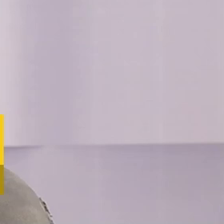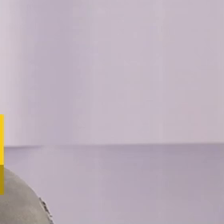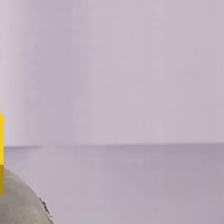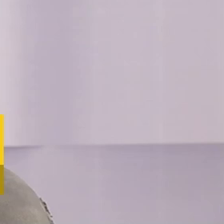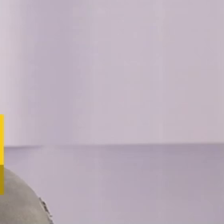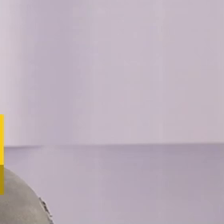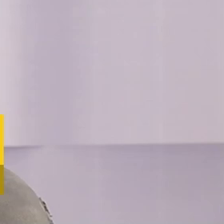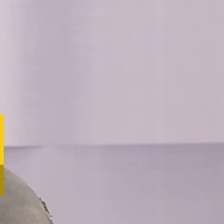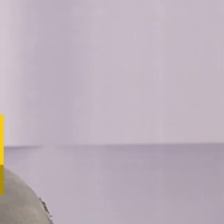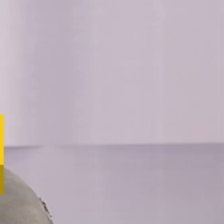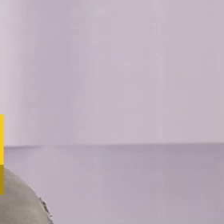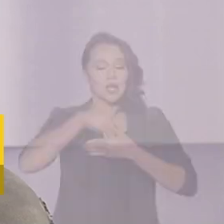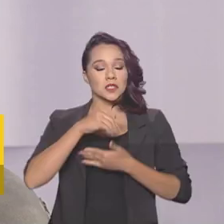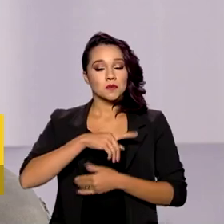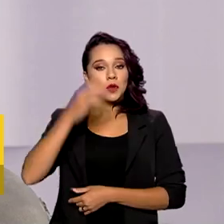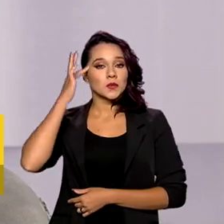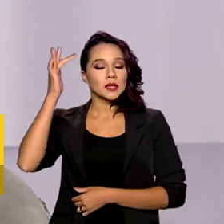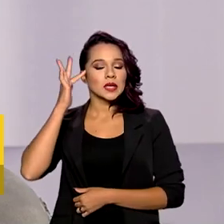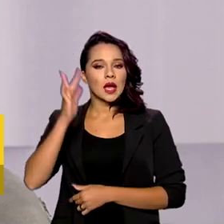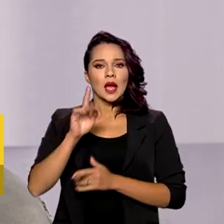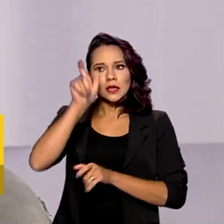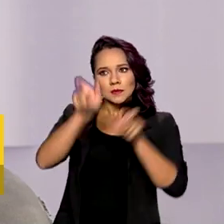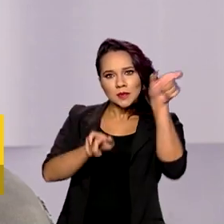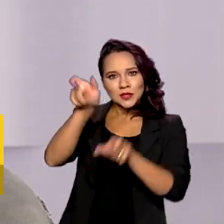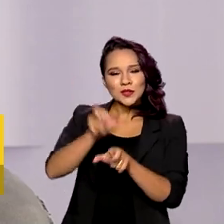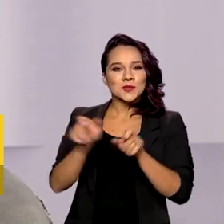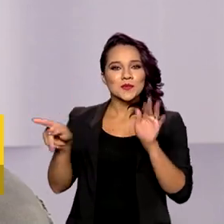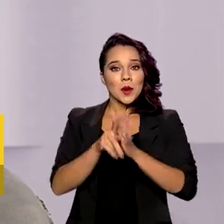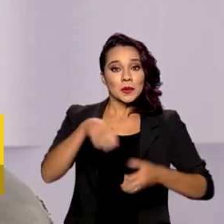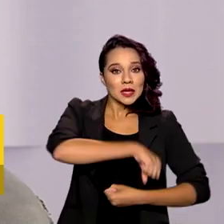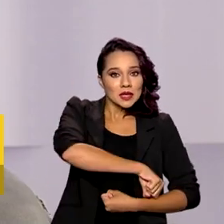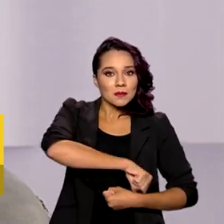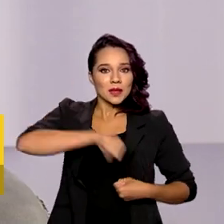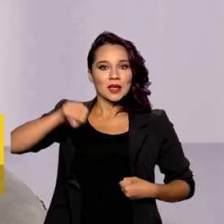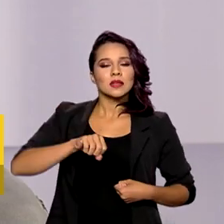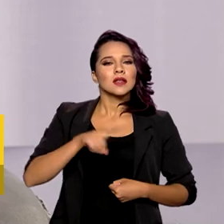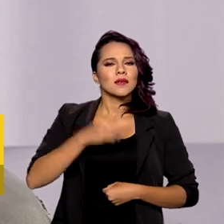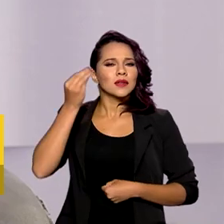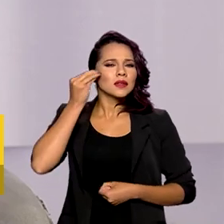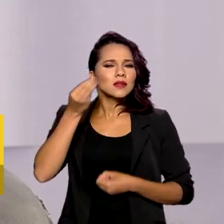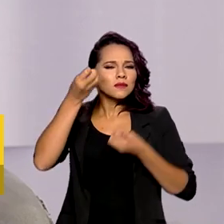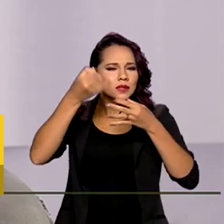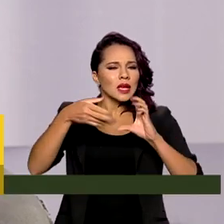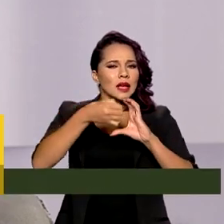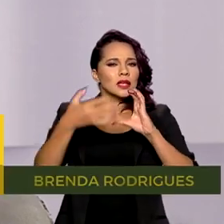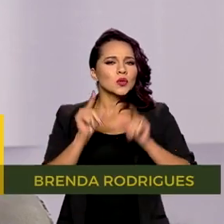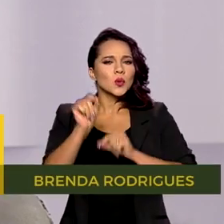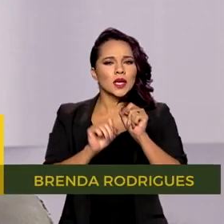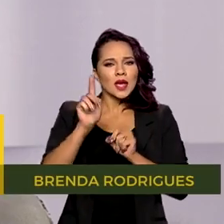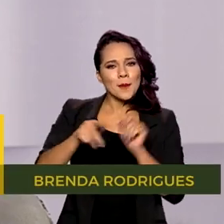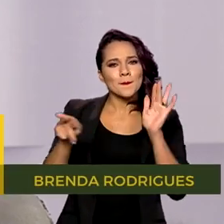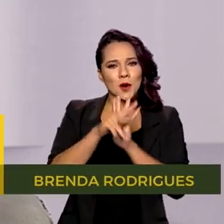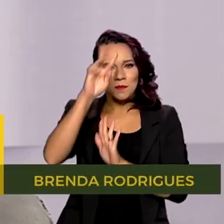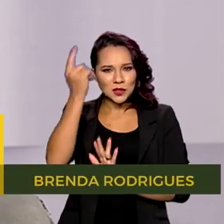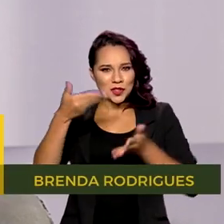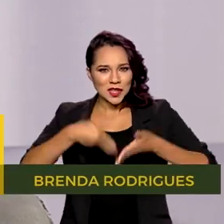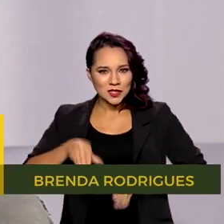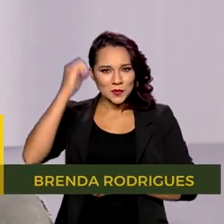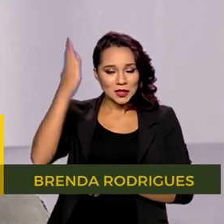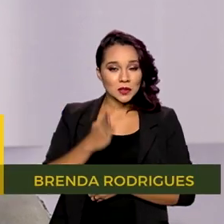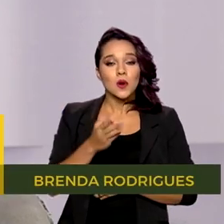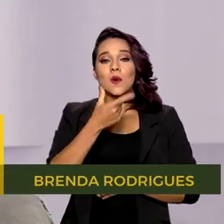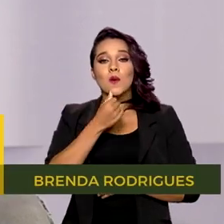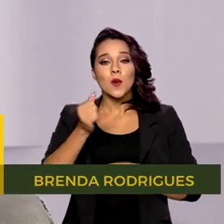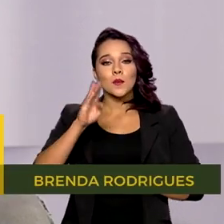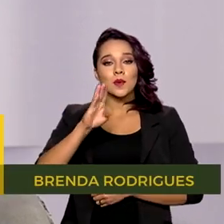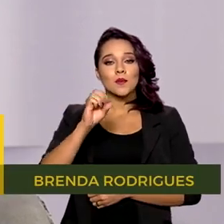pode caracterizar, bom, os próprios personagens da independência estavam tentando caracterizar o que era o brasileiro. O José Bonifácio faz isso num texto que ele